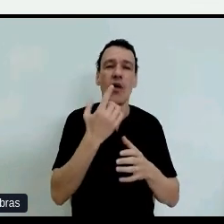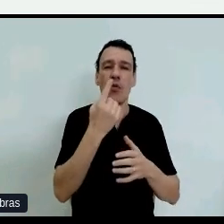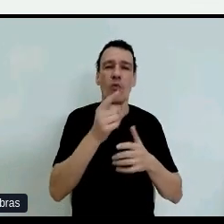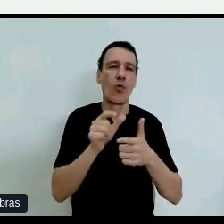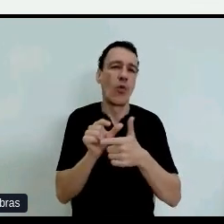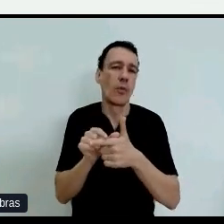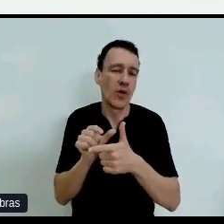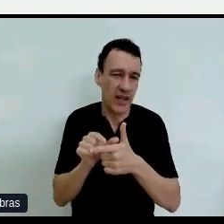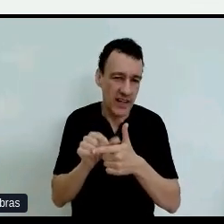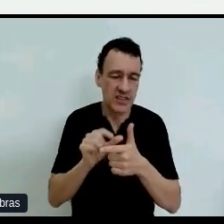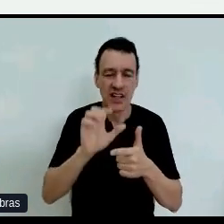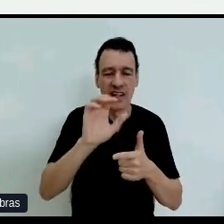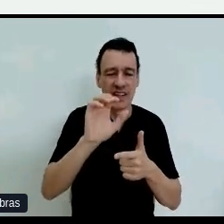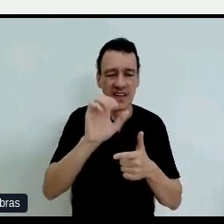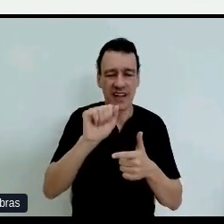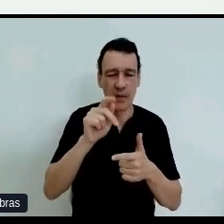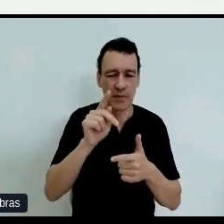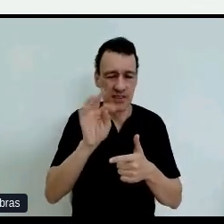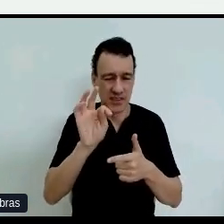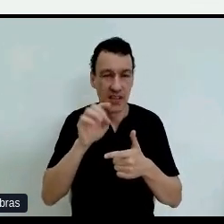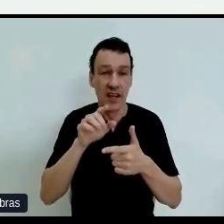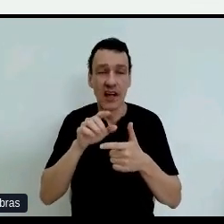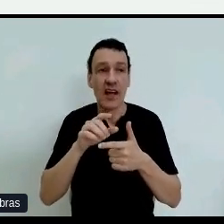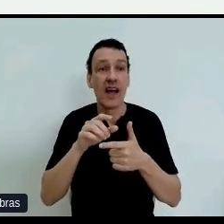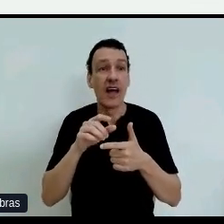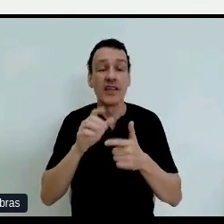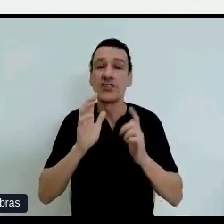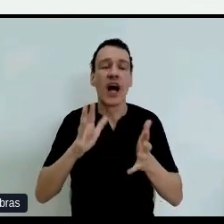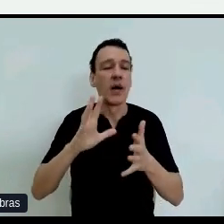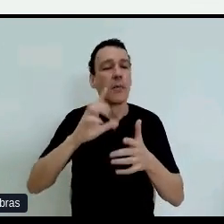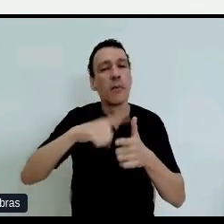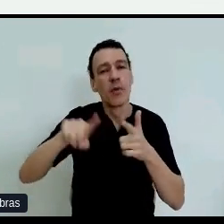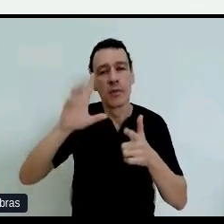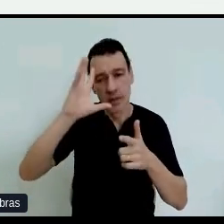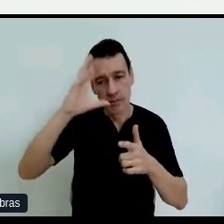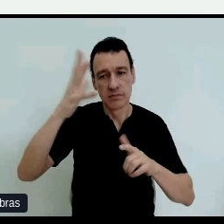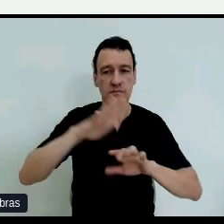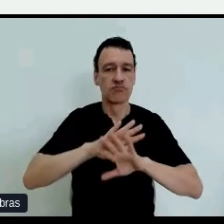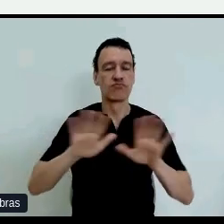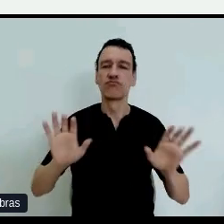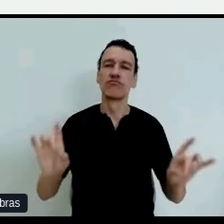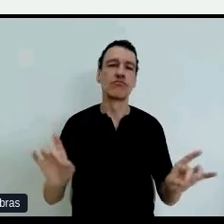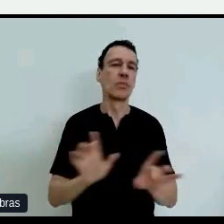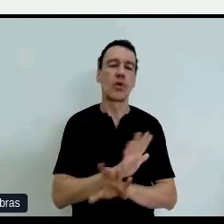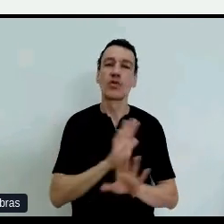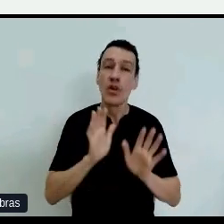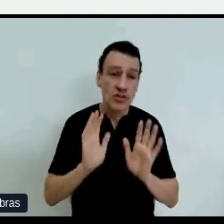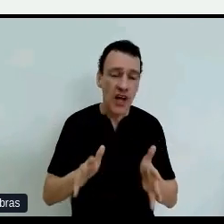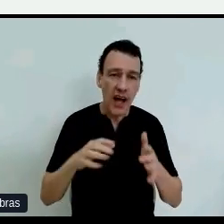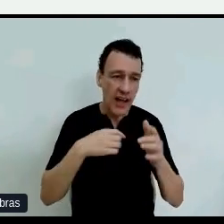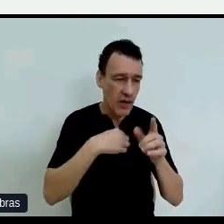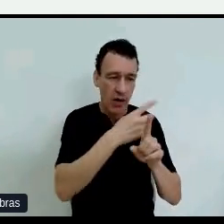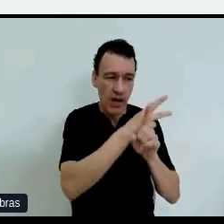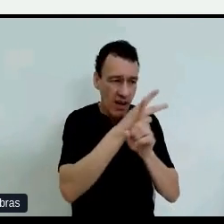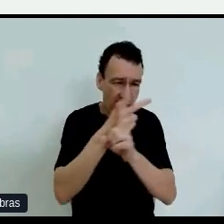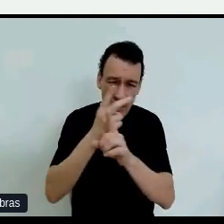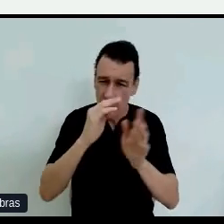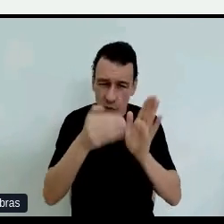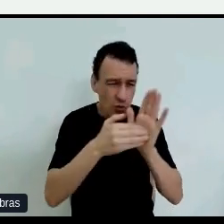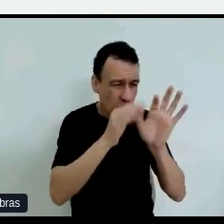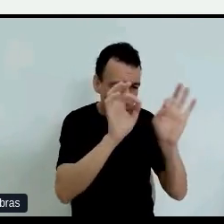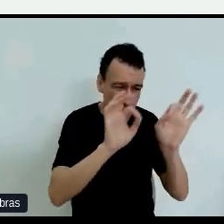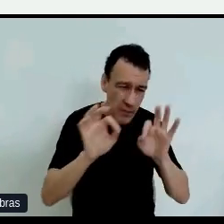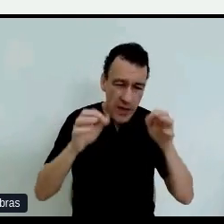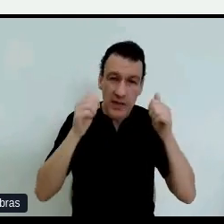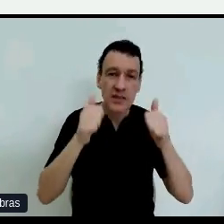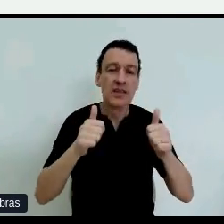de CAPTCHA que resolve nosso problema. Você já tem mapeado no seu produto inteiro todas as incidências desse problema. E você consegue fazer,